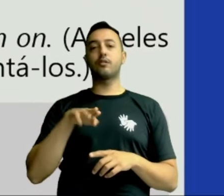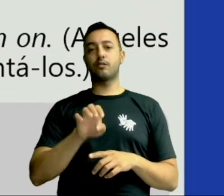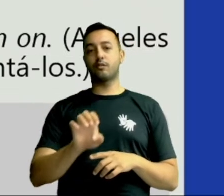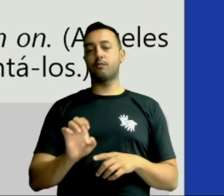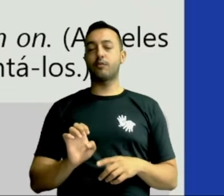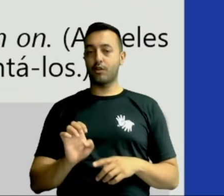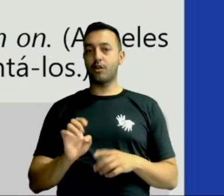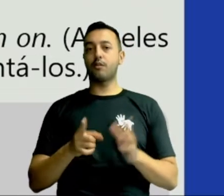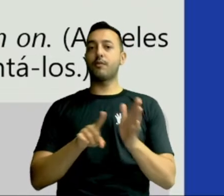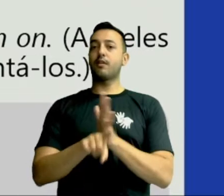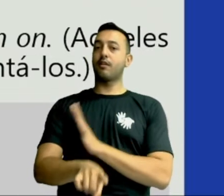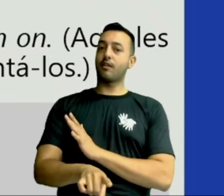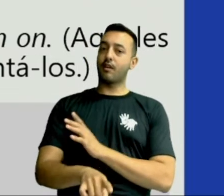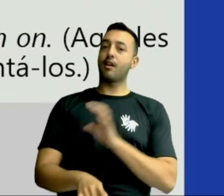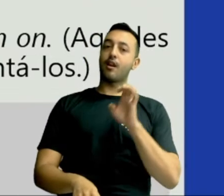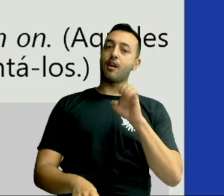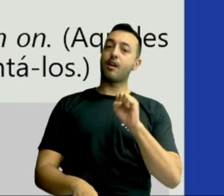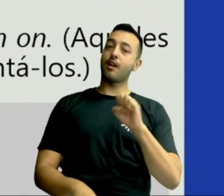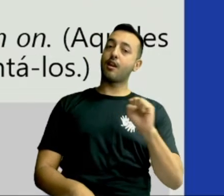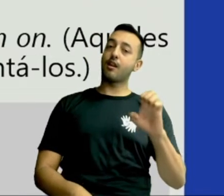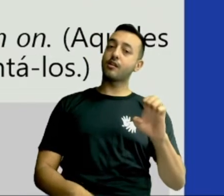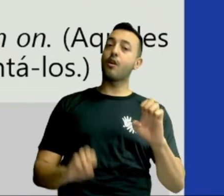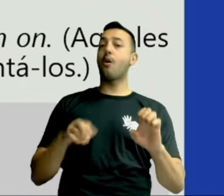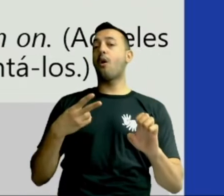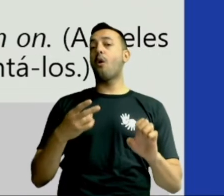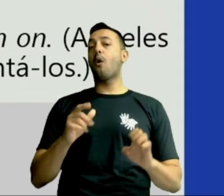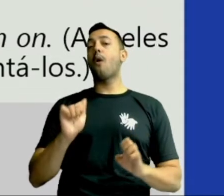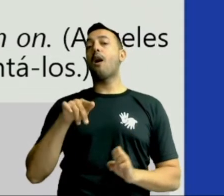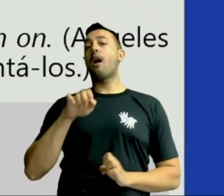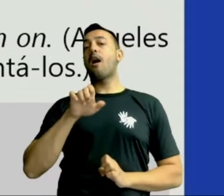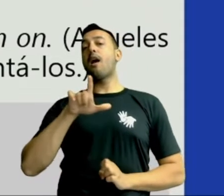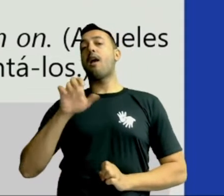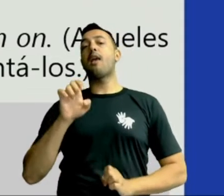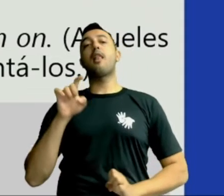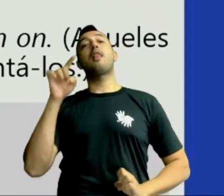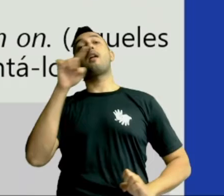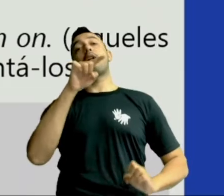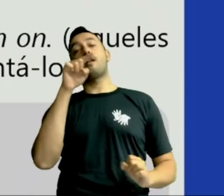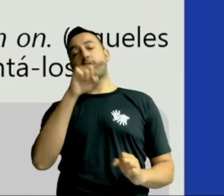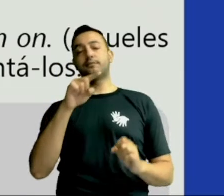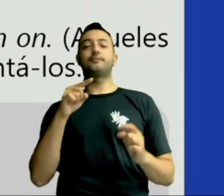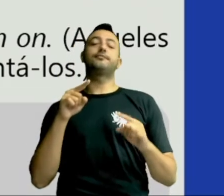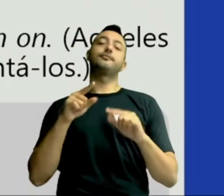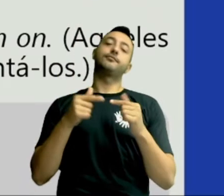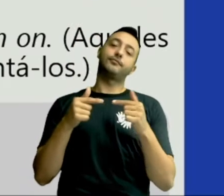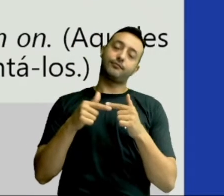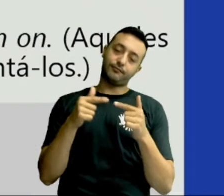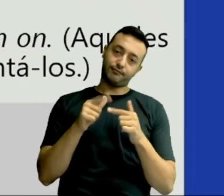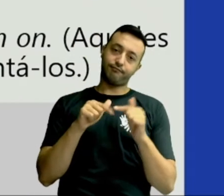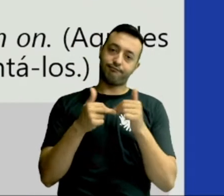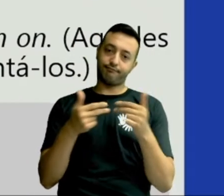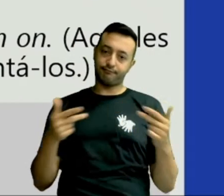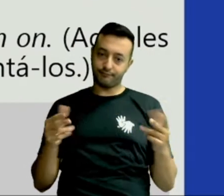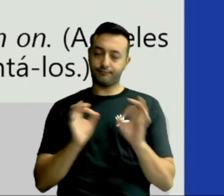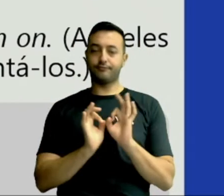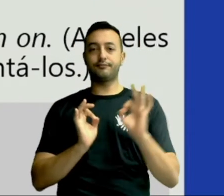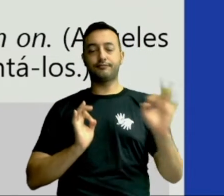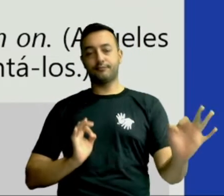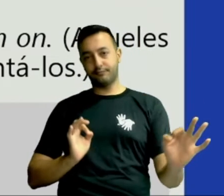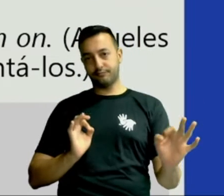pronome interrogativo s ou que ok então tá se referindo a um objeto que está distante